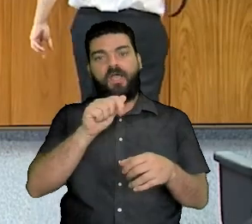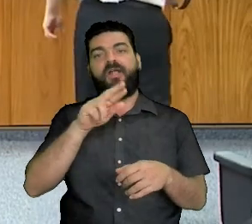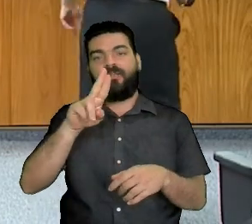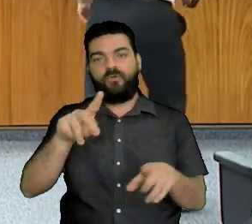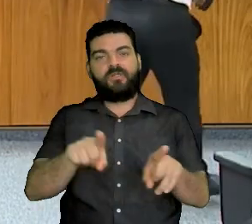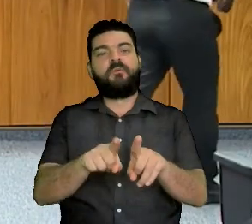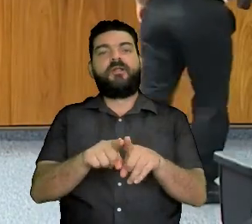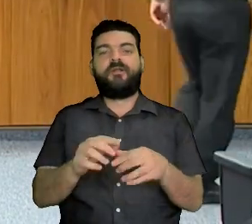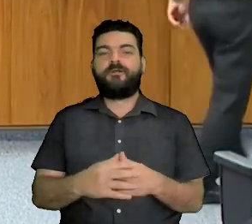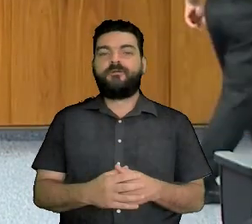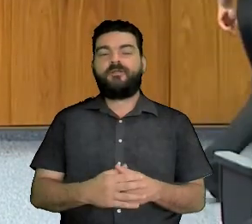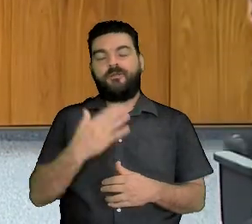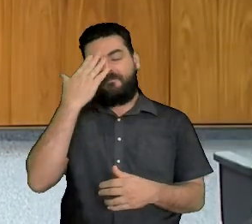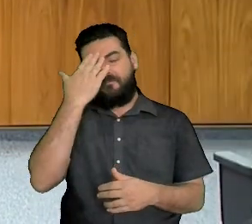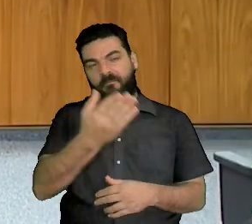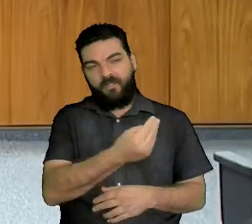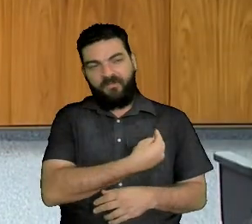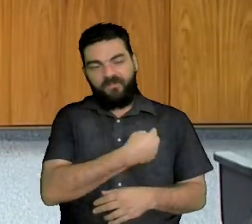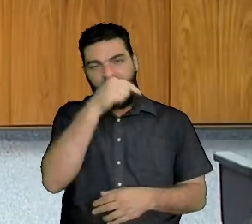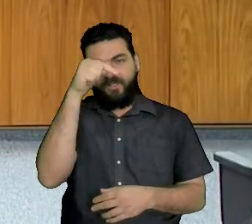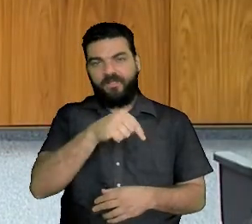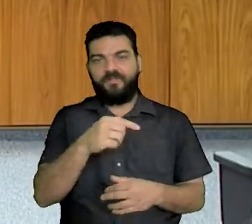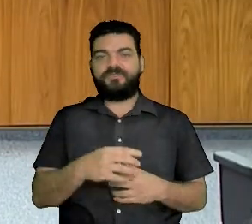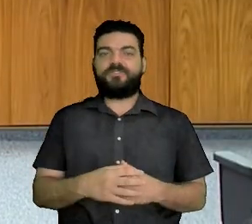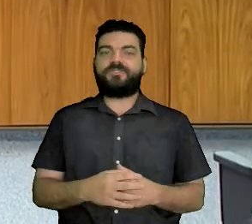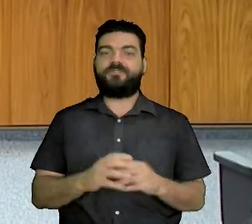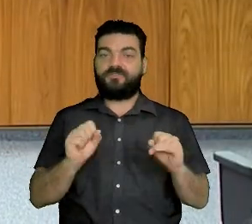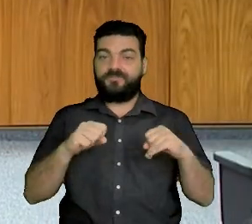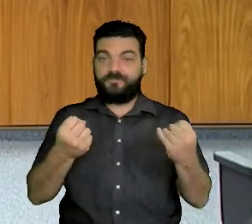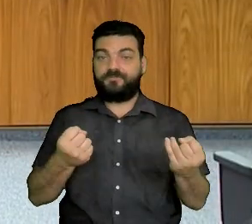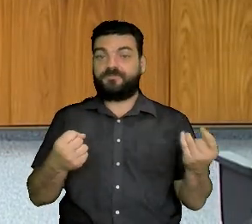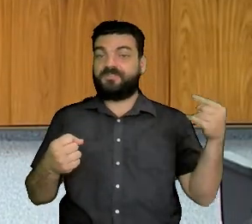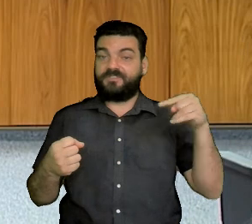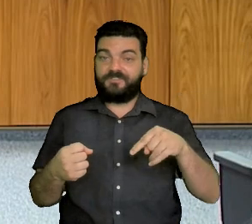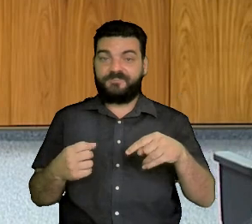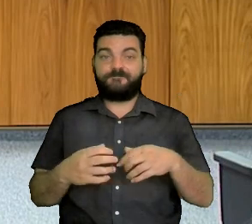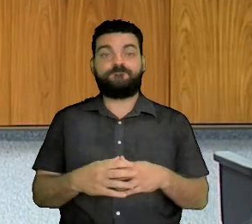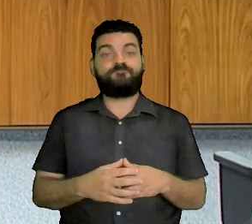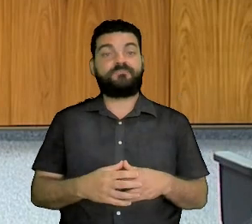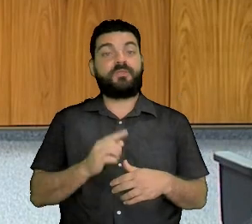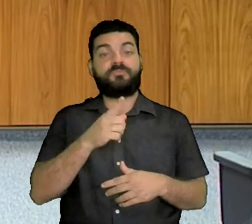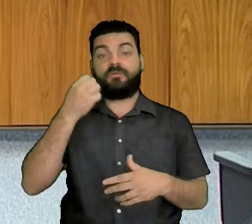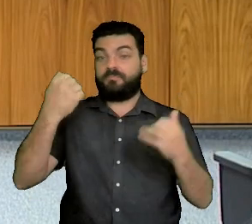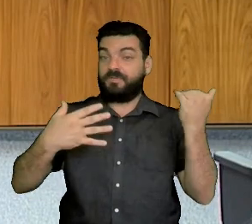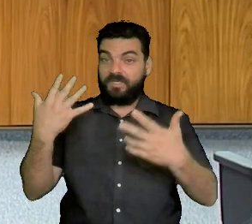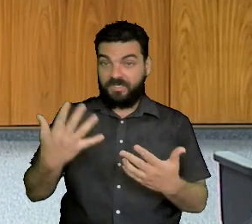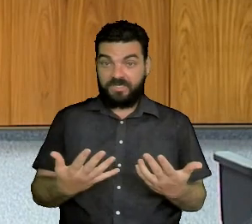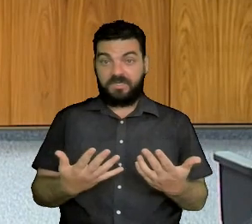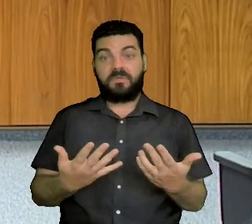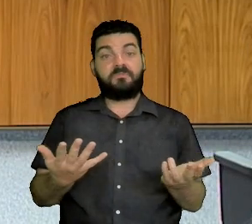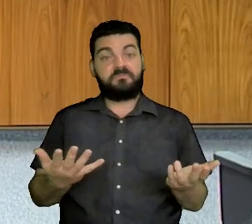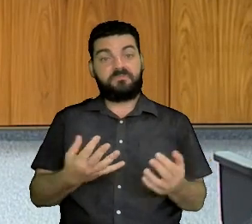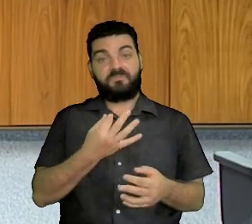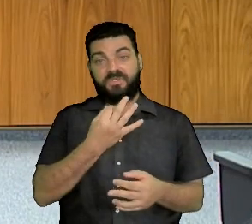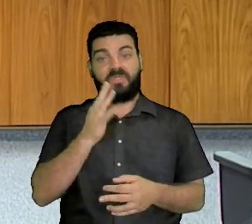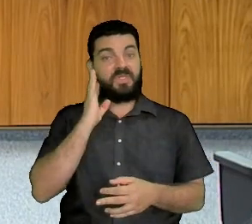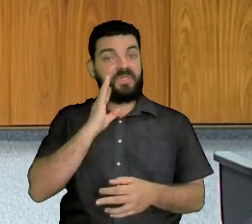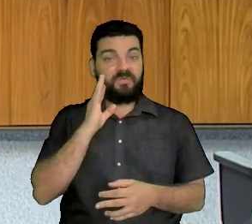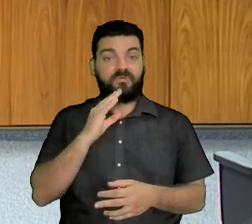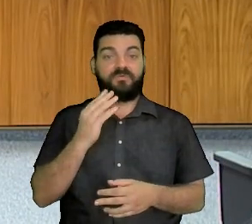Muito obrigada pela sua deferência, estar aqui conosco e trazer essa importante contribuição